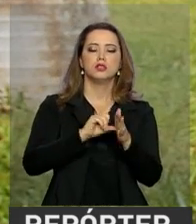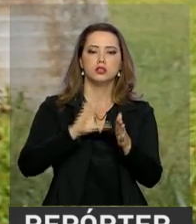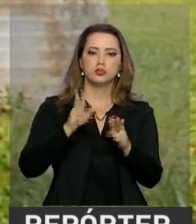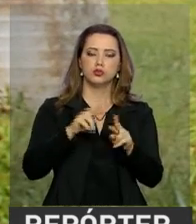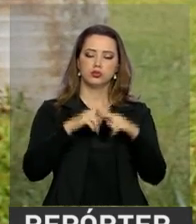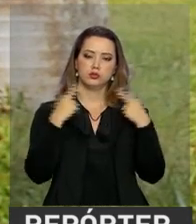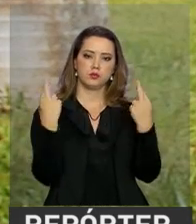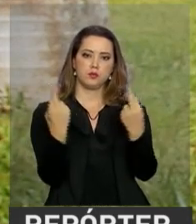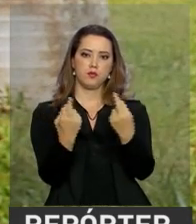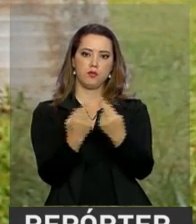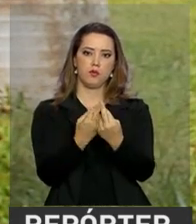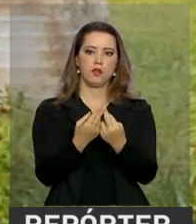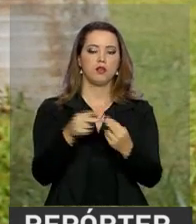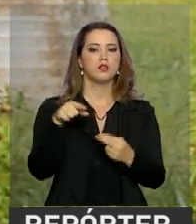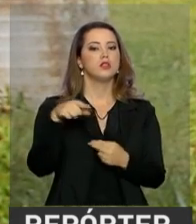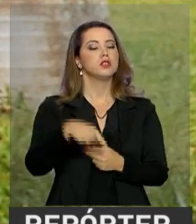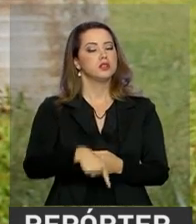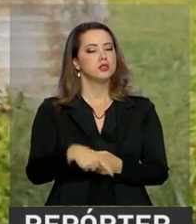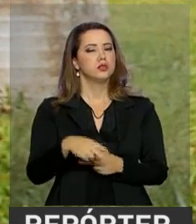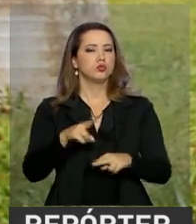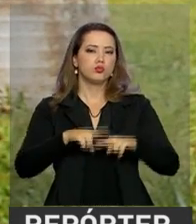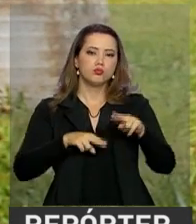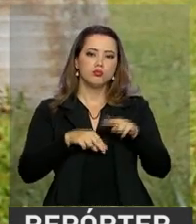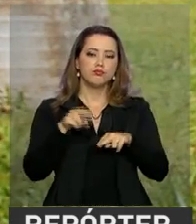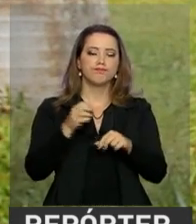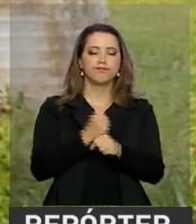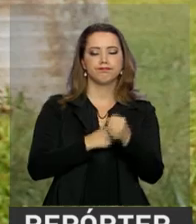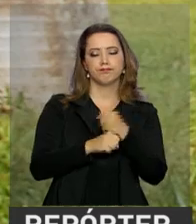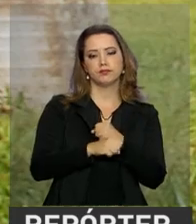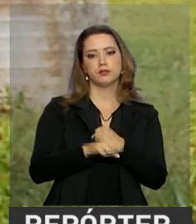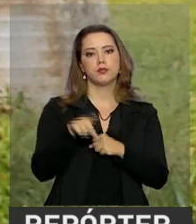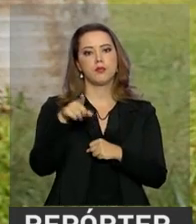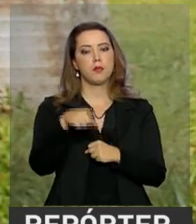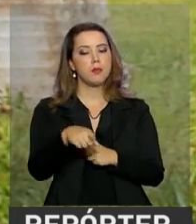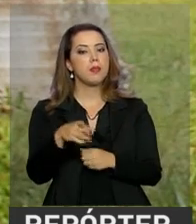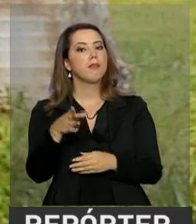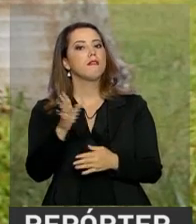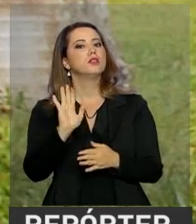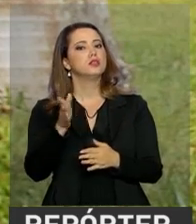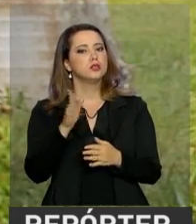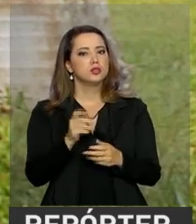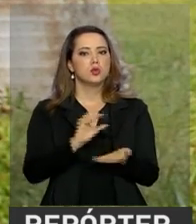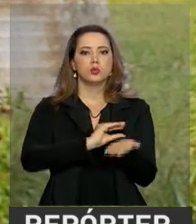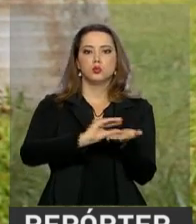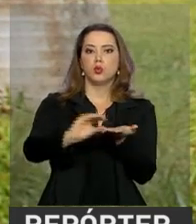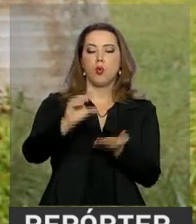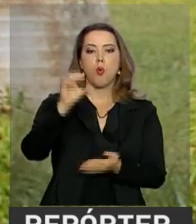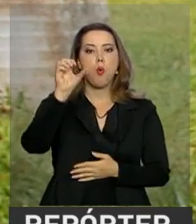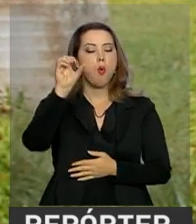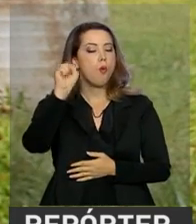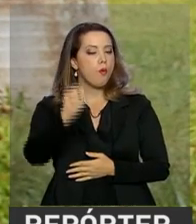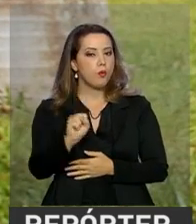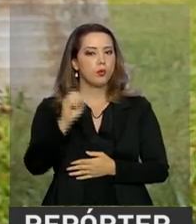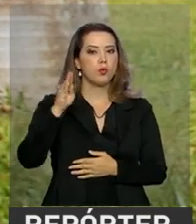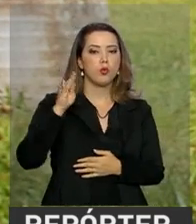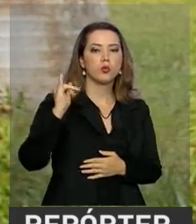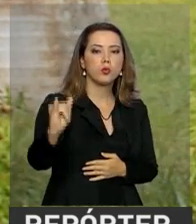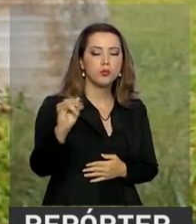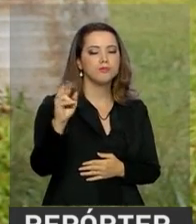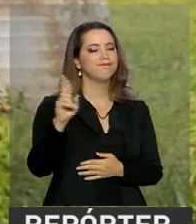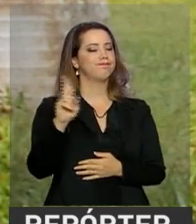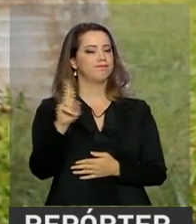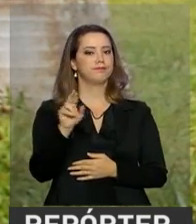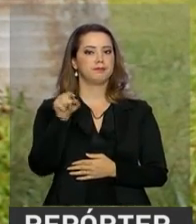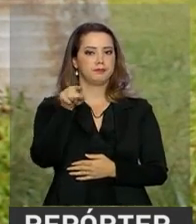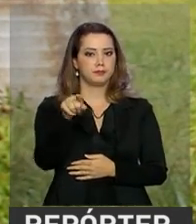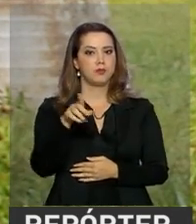e 20 de Maio e 2 e 3 de Junho os investimentos estimados são de R 8 bilhões me Dea sendo